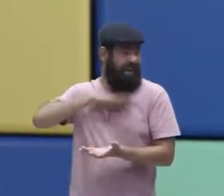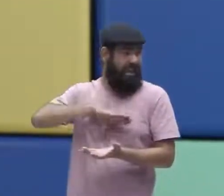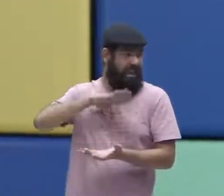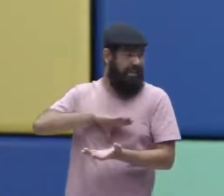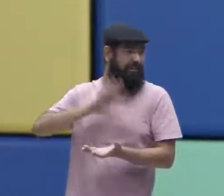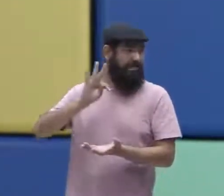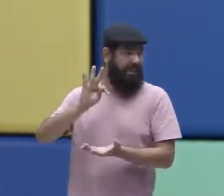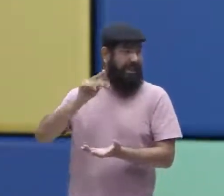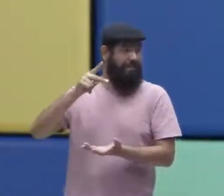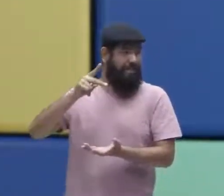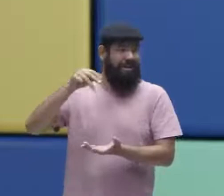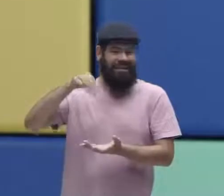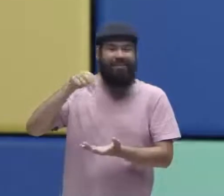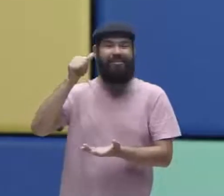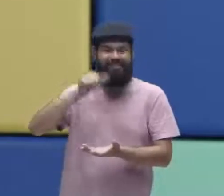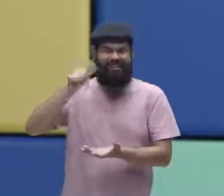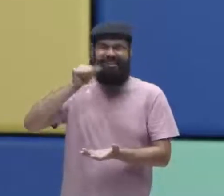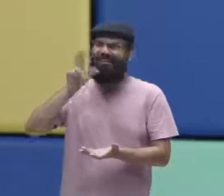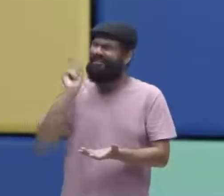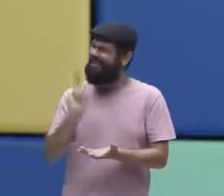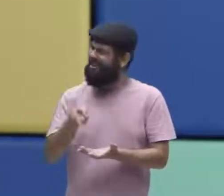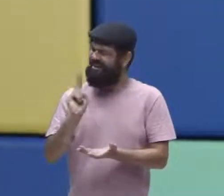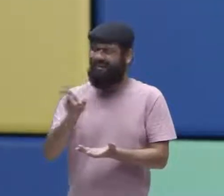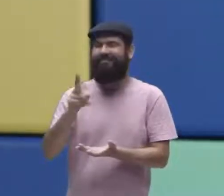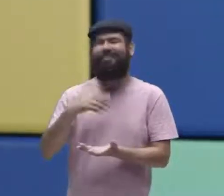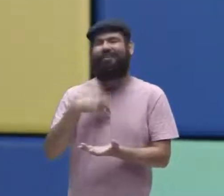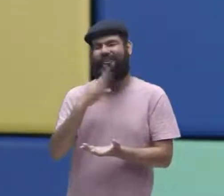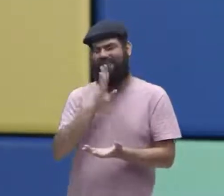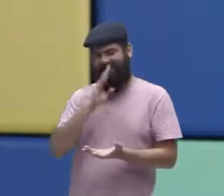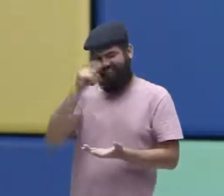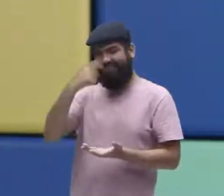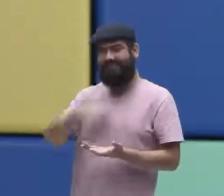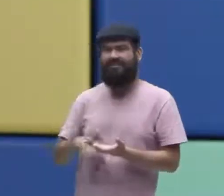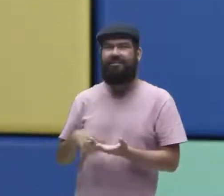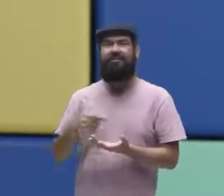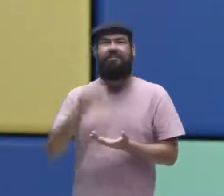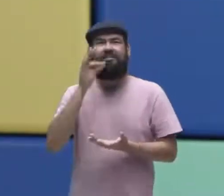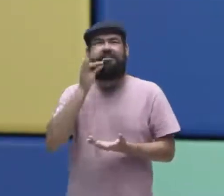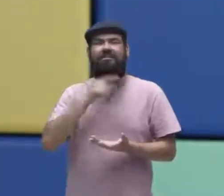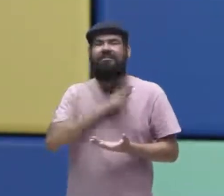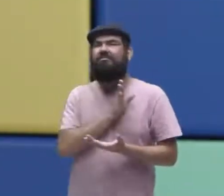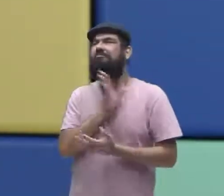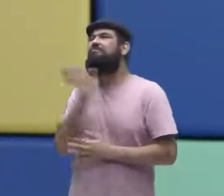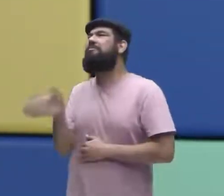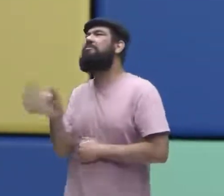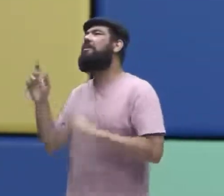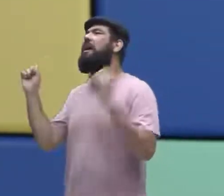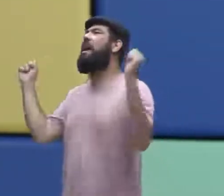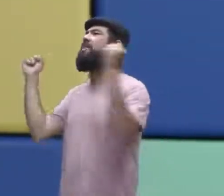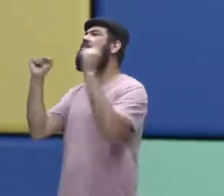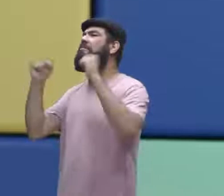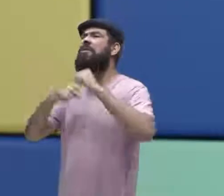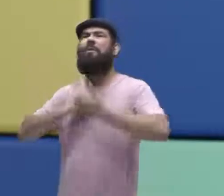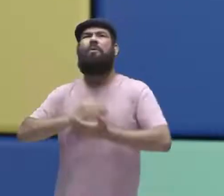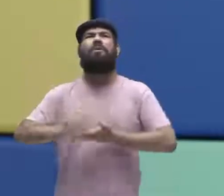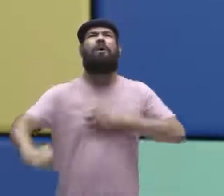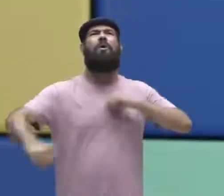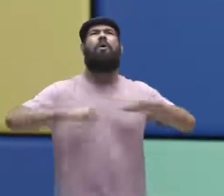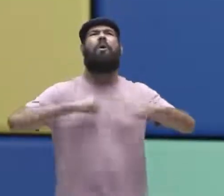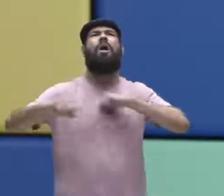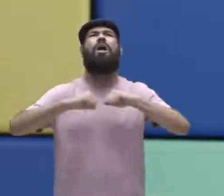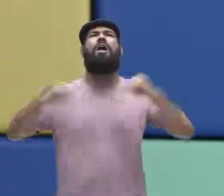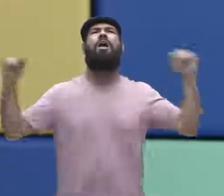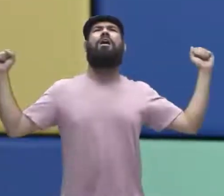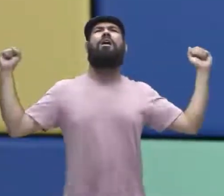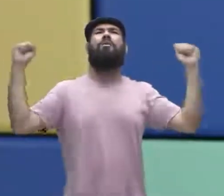Porque as mulheres, elas têm essas flutuações, a gente se conhece, né? E aí fui pra academia, chegando lá, comecei a correr, a fazer atividade. Eu